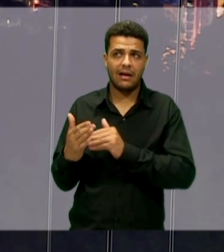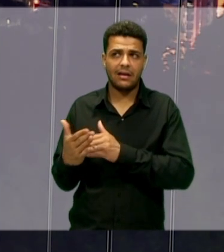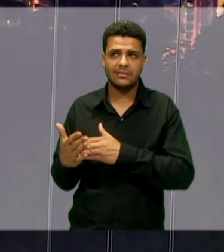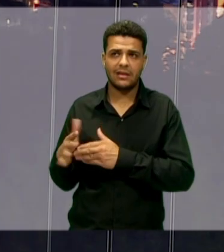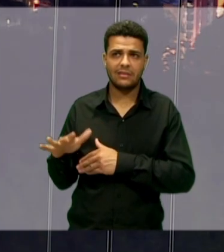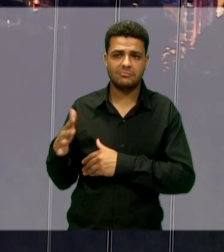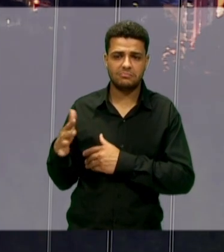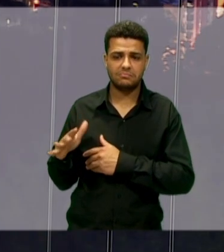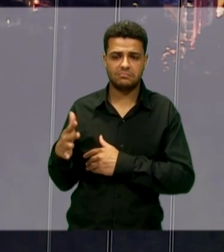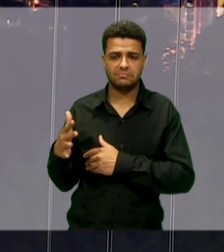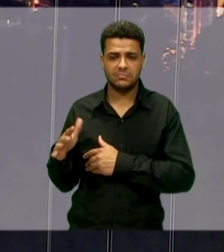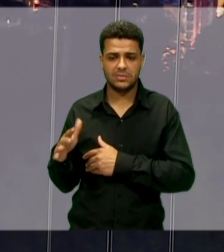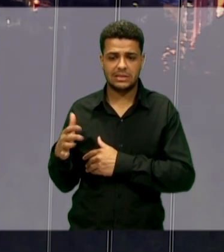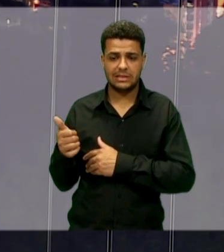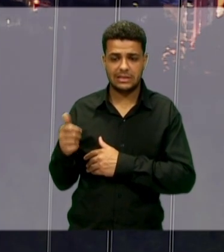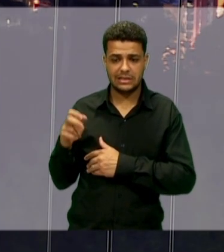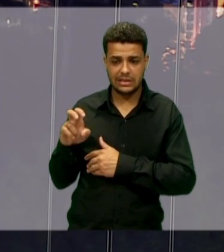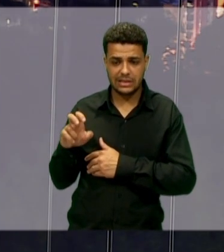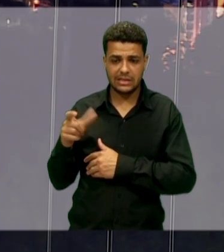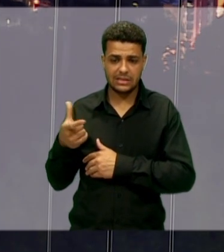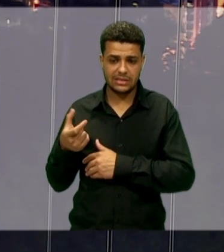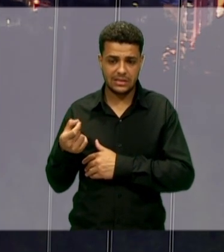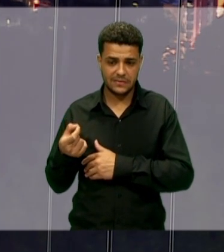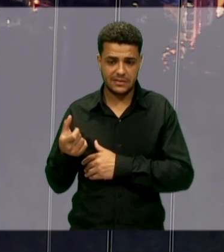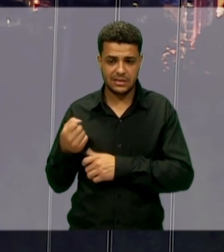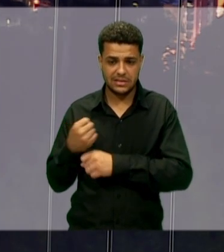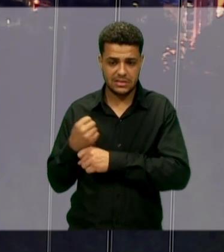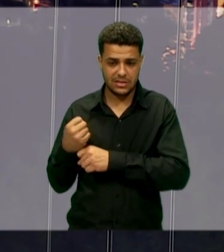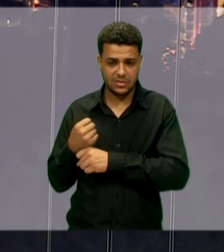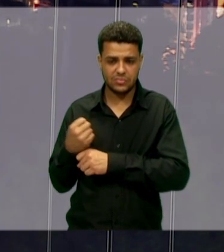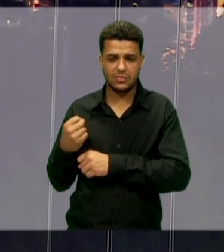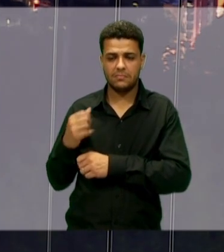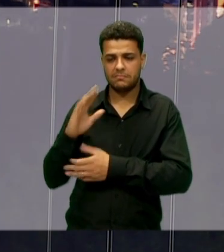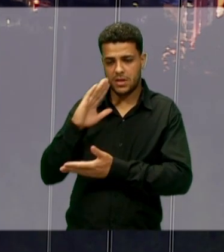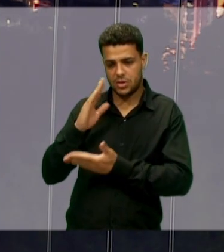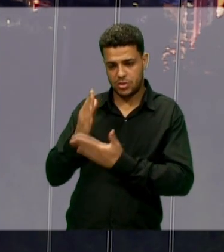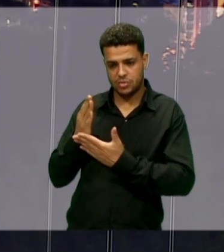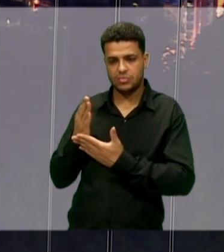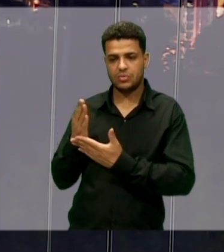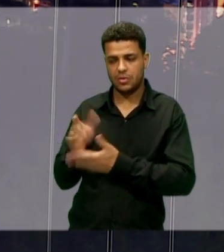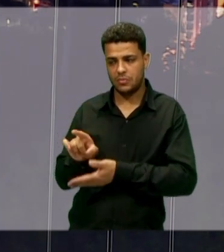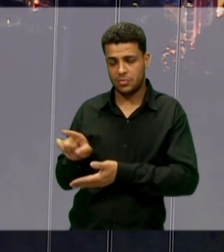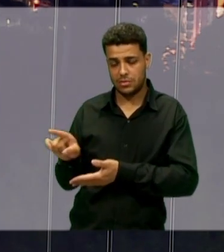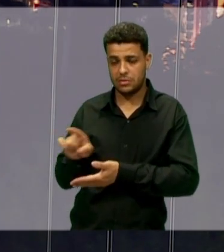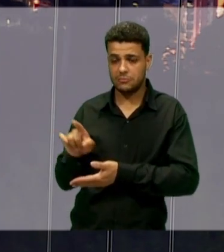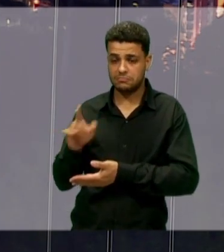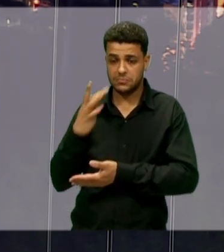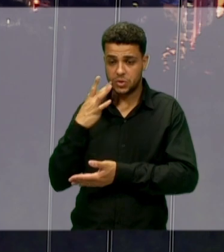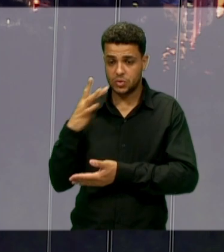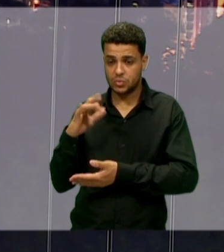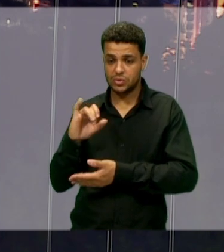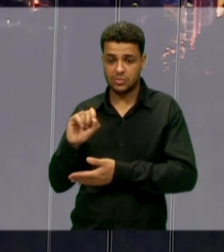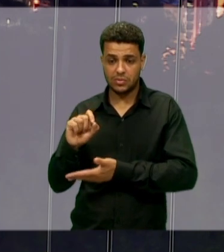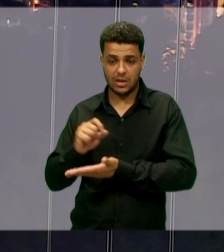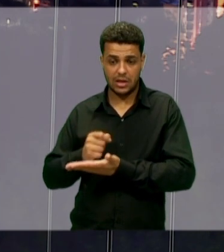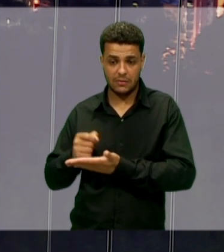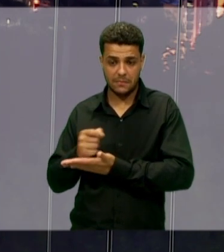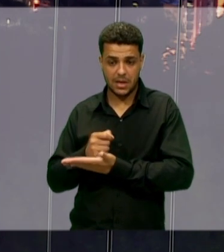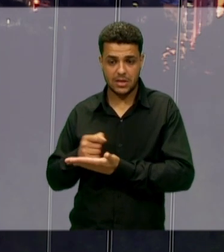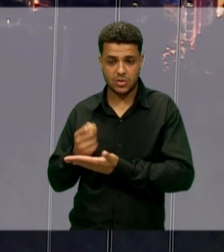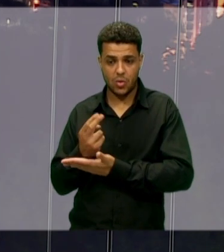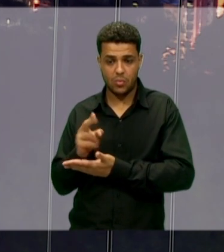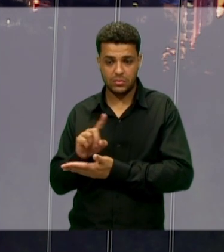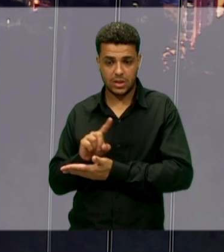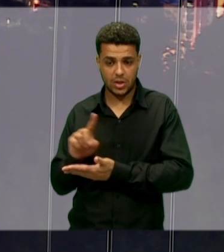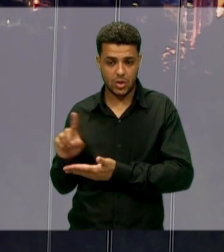uns 15, 20 anos ainda se acreditava, não sei se com que fundamento ou não,